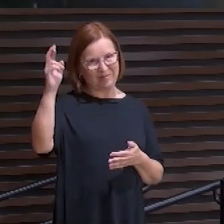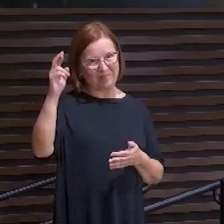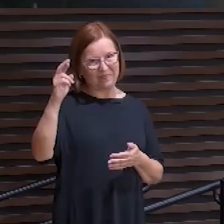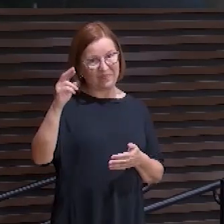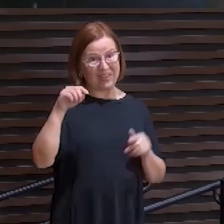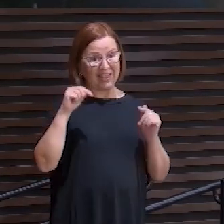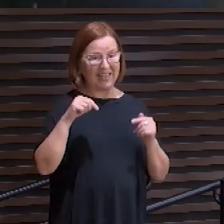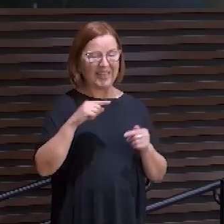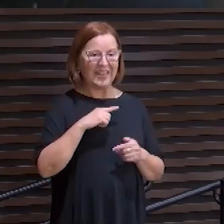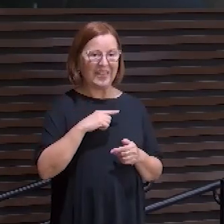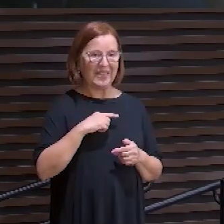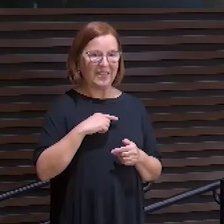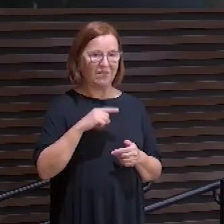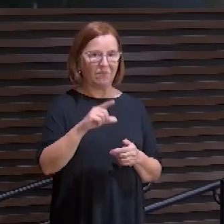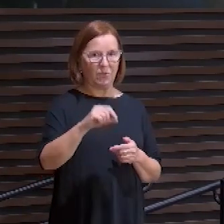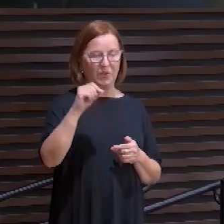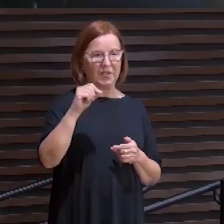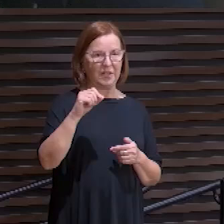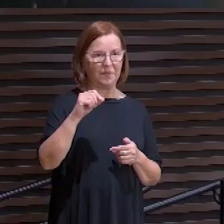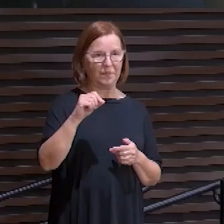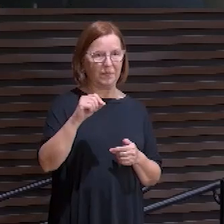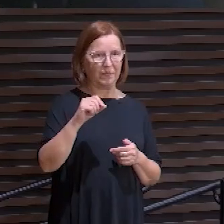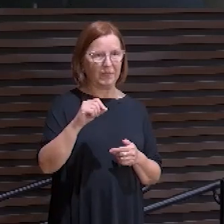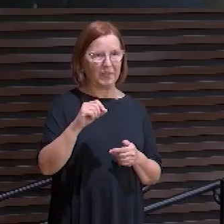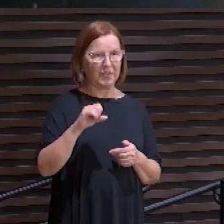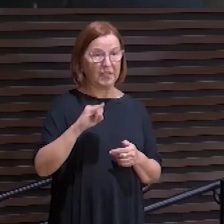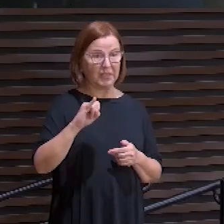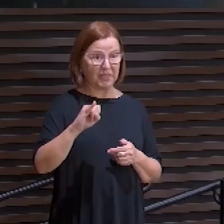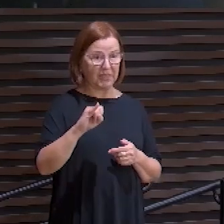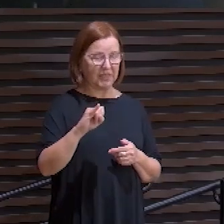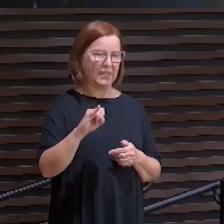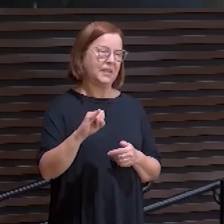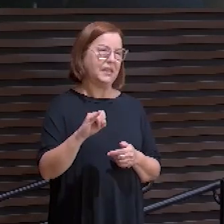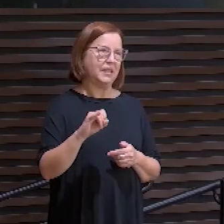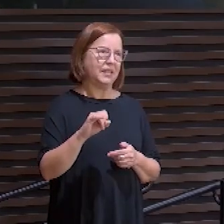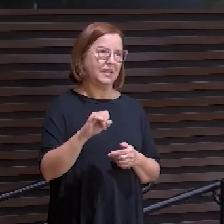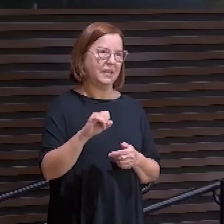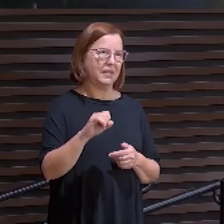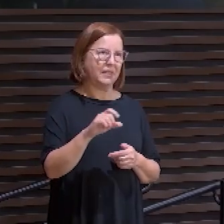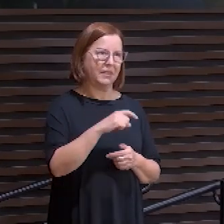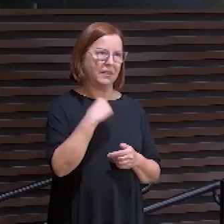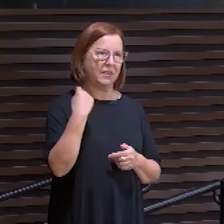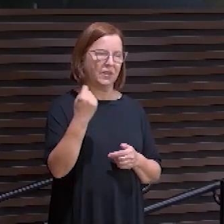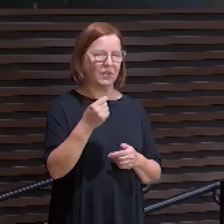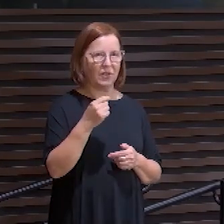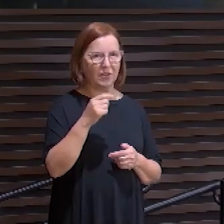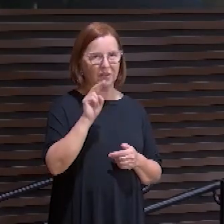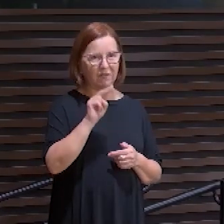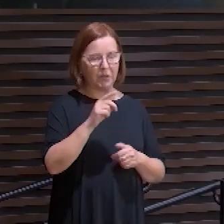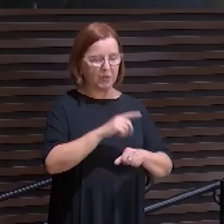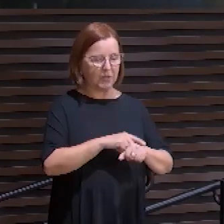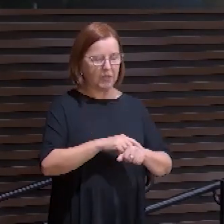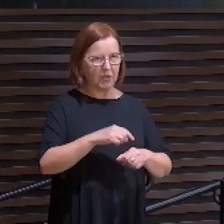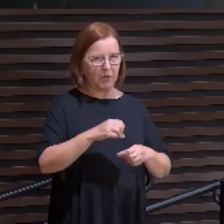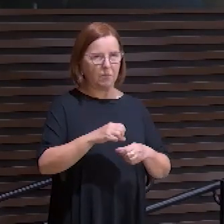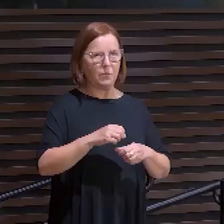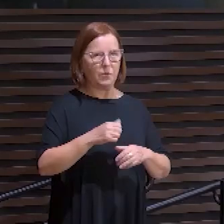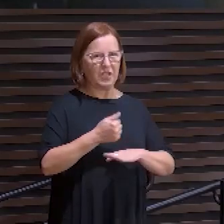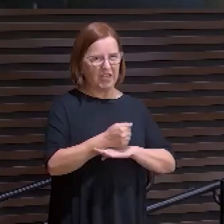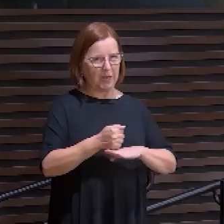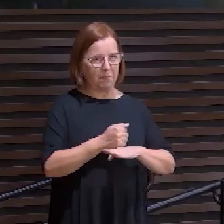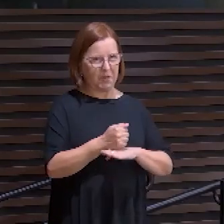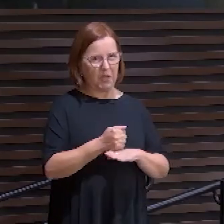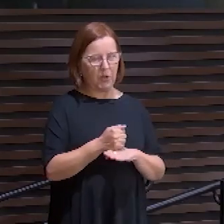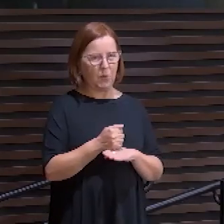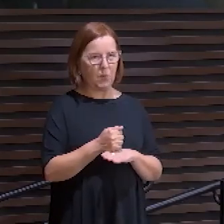Se vamos atrás, no tempo de Abraão, os deuses dos dos nossos antepassados,